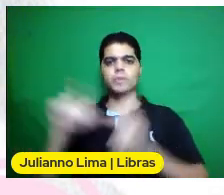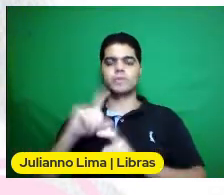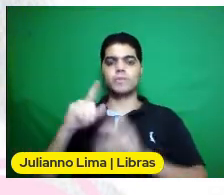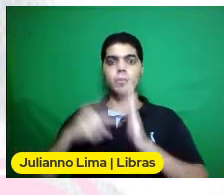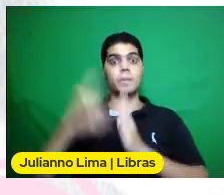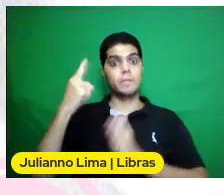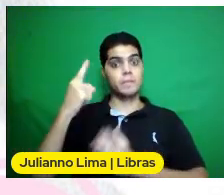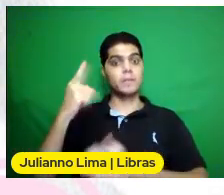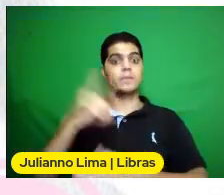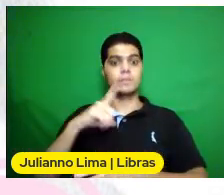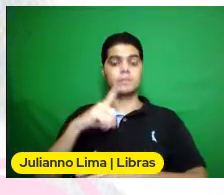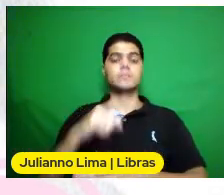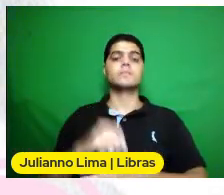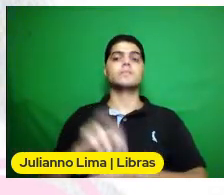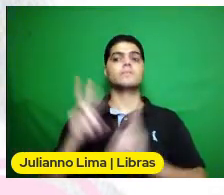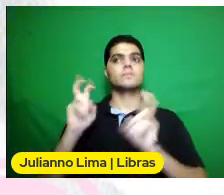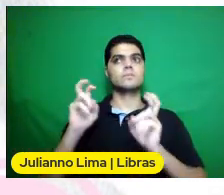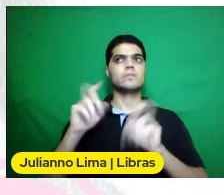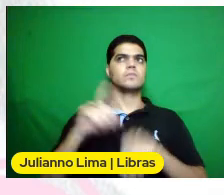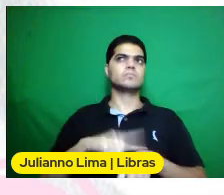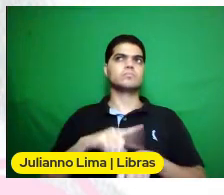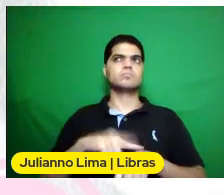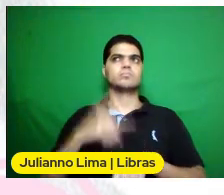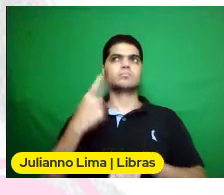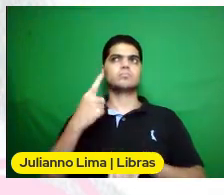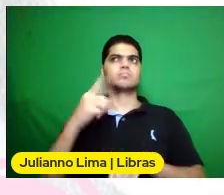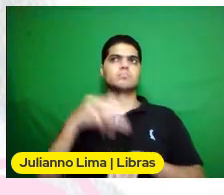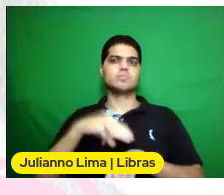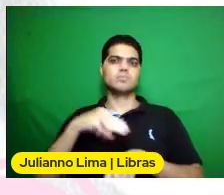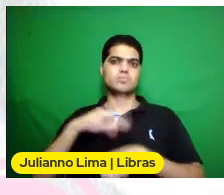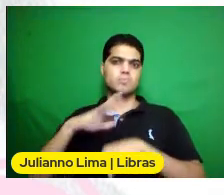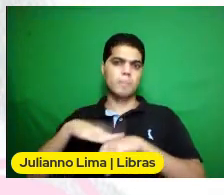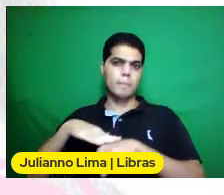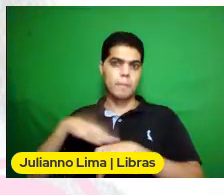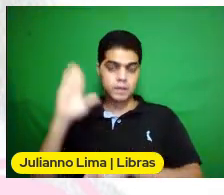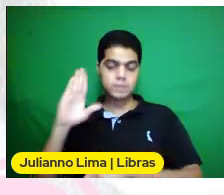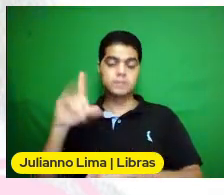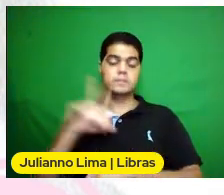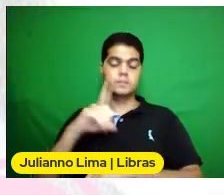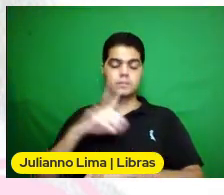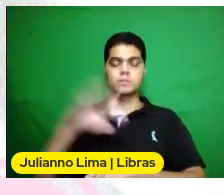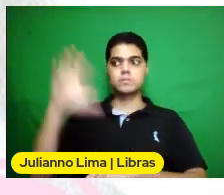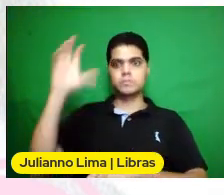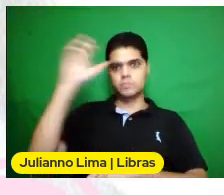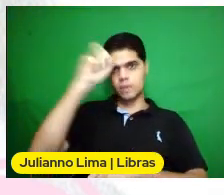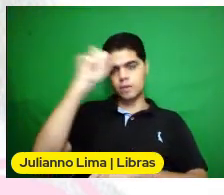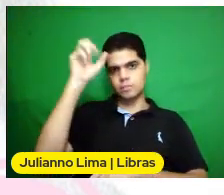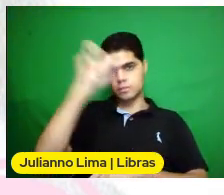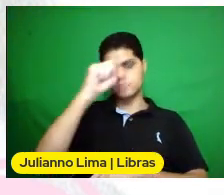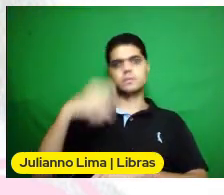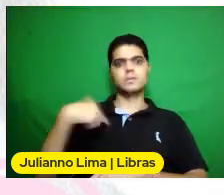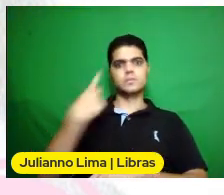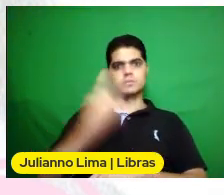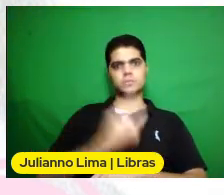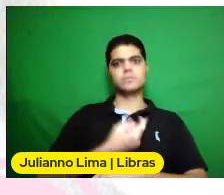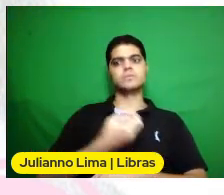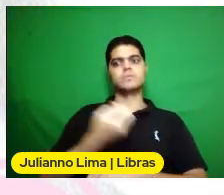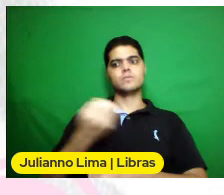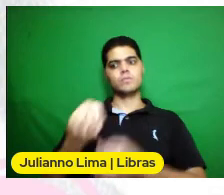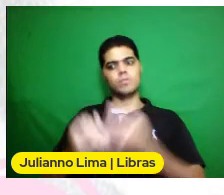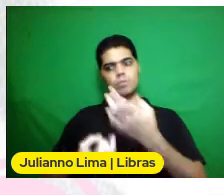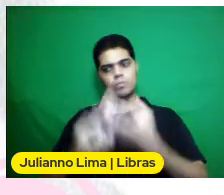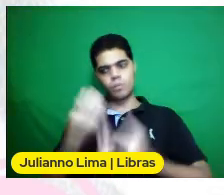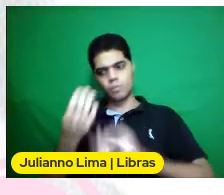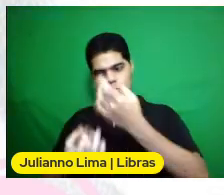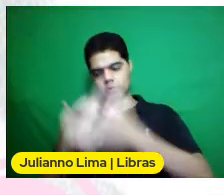com mais de um minuto, né? Então, assim, a gente foi um aprendizado. Então, a gente foi criando e aprendendo sobre o